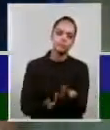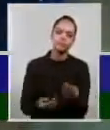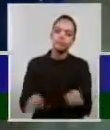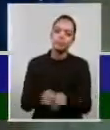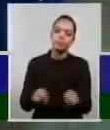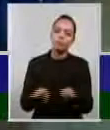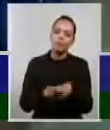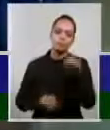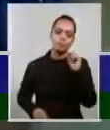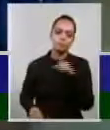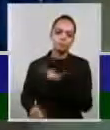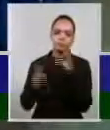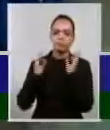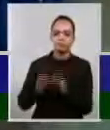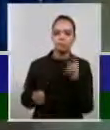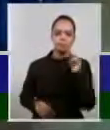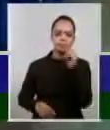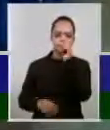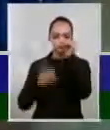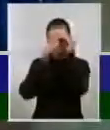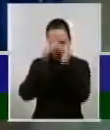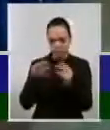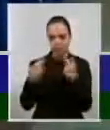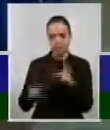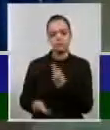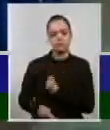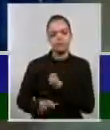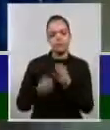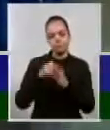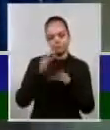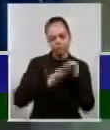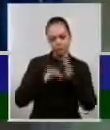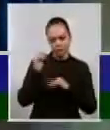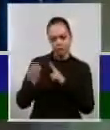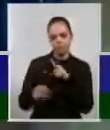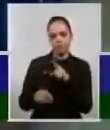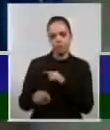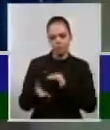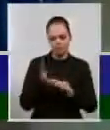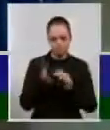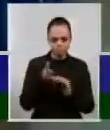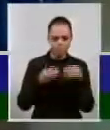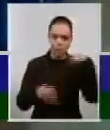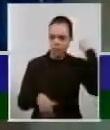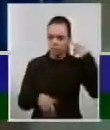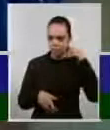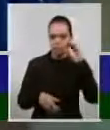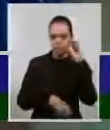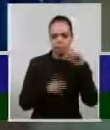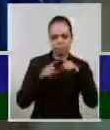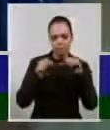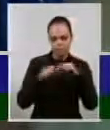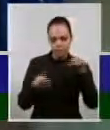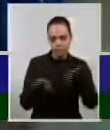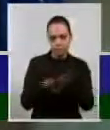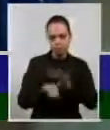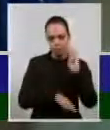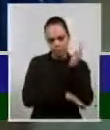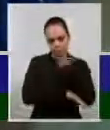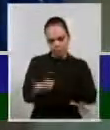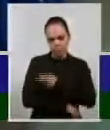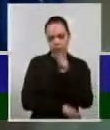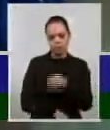E, sem dúvida, ele seguiu essa carreira, tem esse escritório de advocacia em Brasília e Belo Horizonte. É um candidato